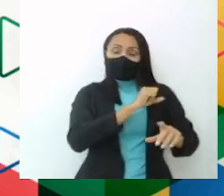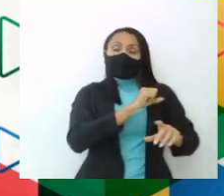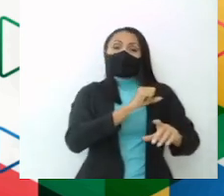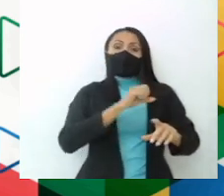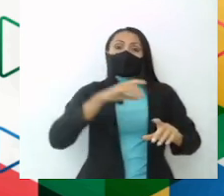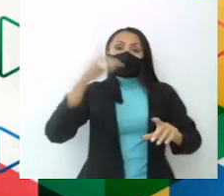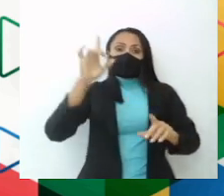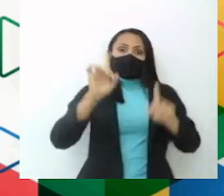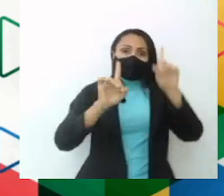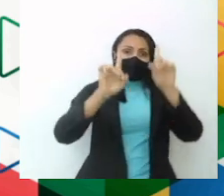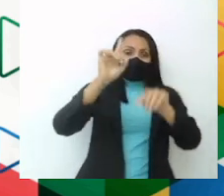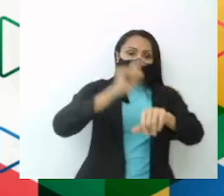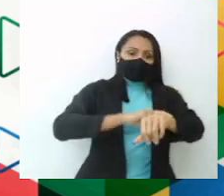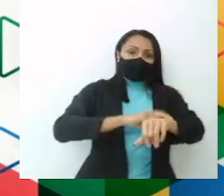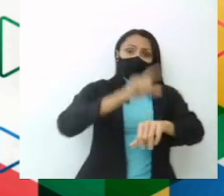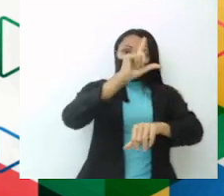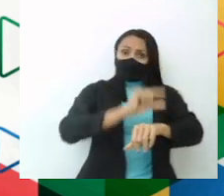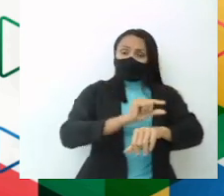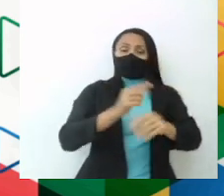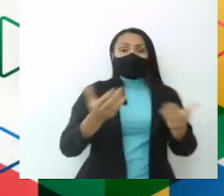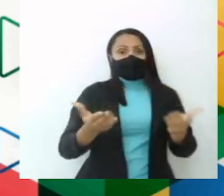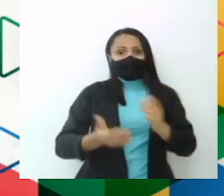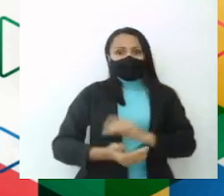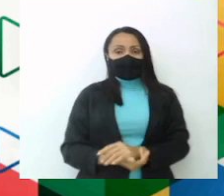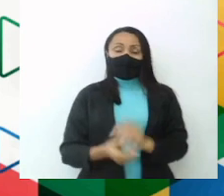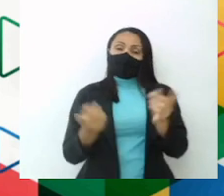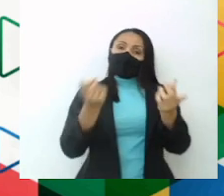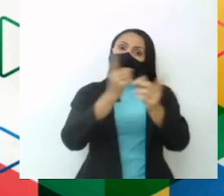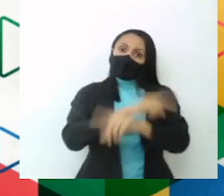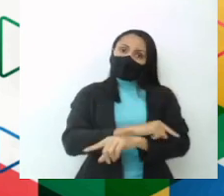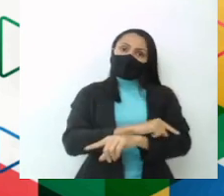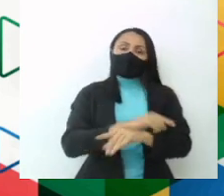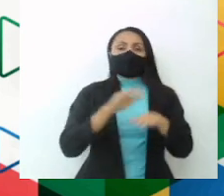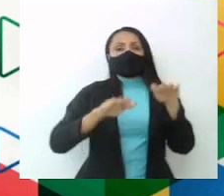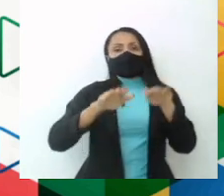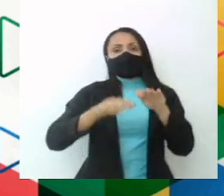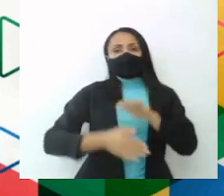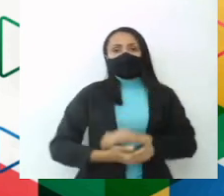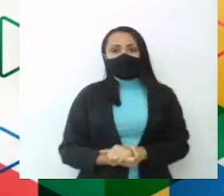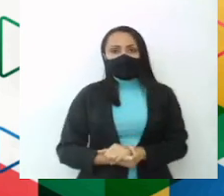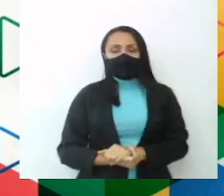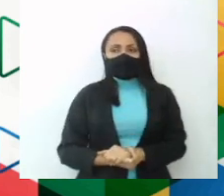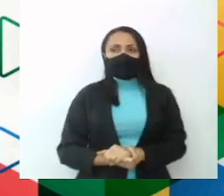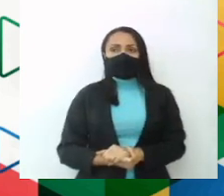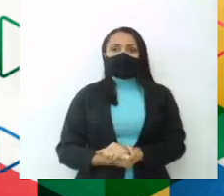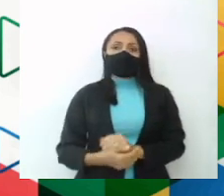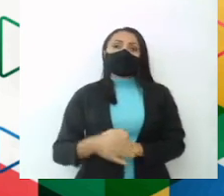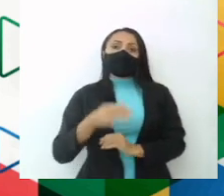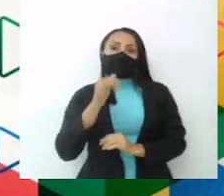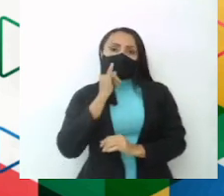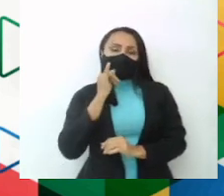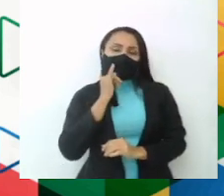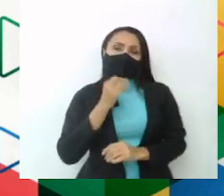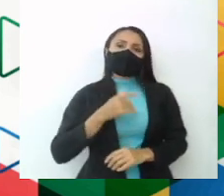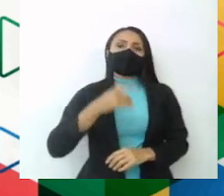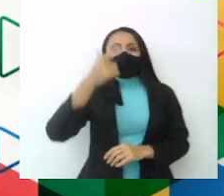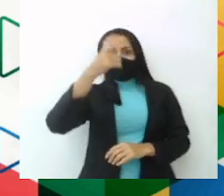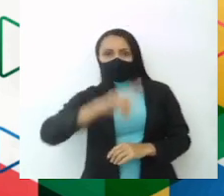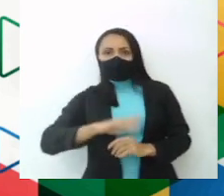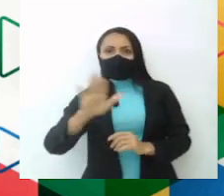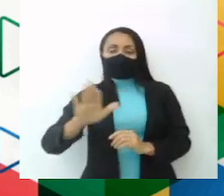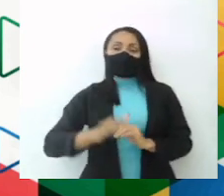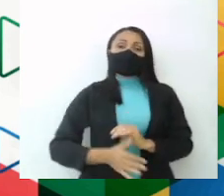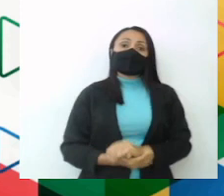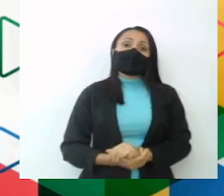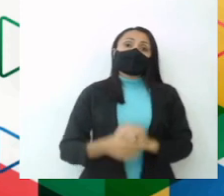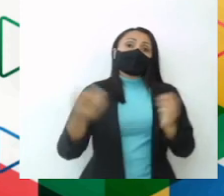você gasta. Então, são grandezas inversamente proporcionais. Uma outra situação de grandeza inversamente proporcional é